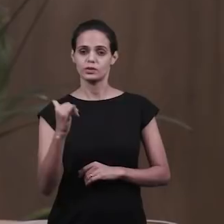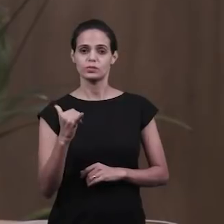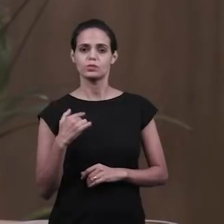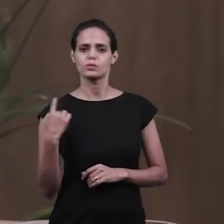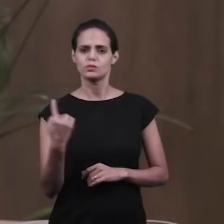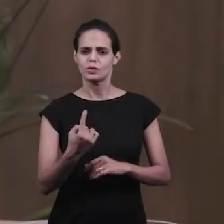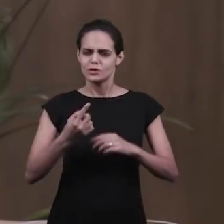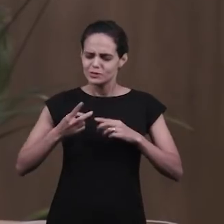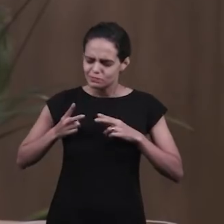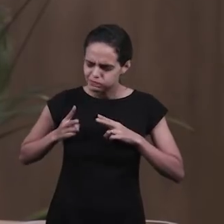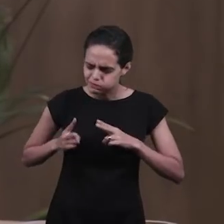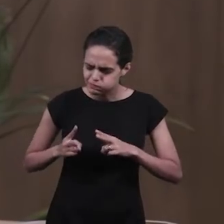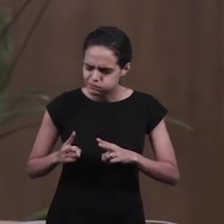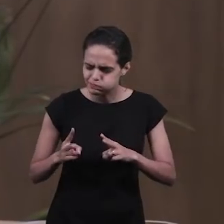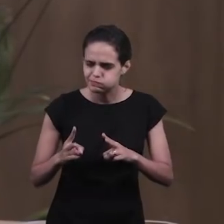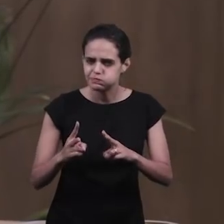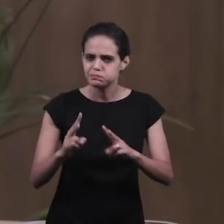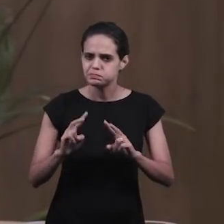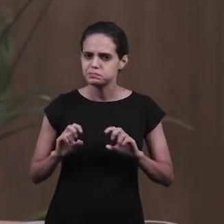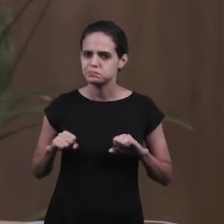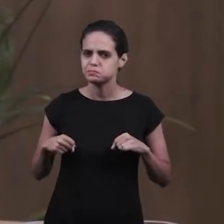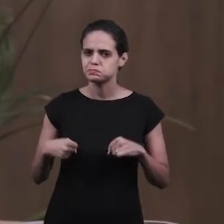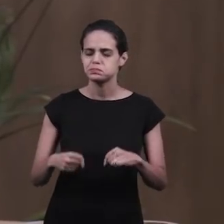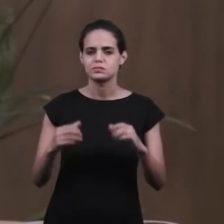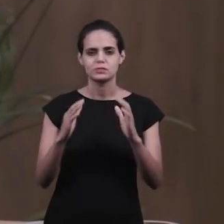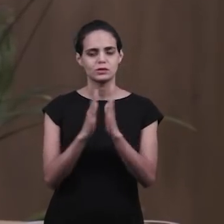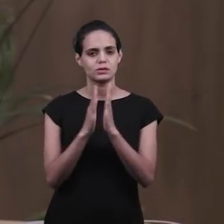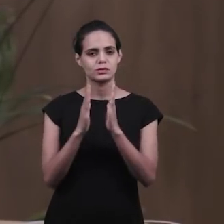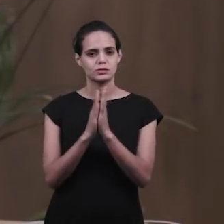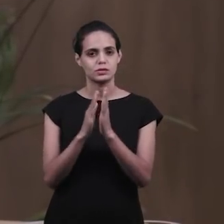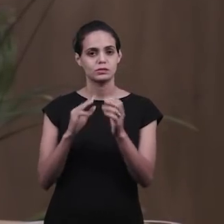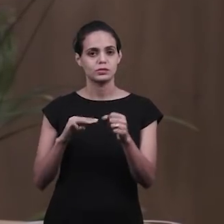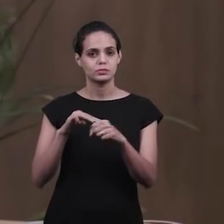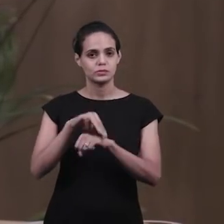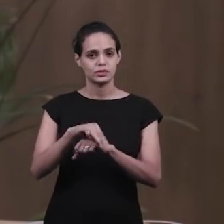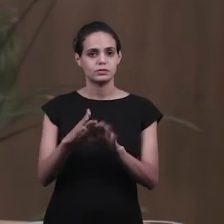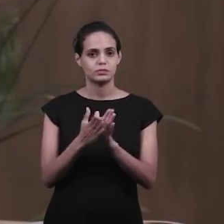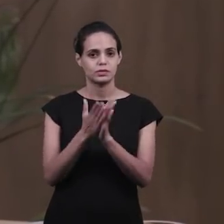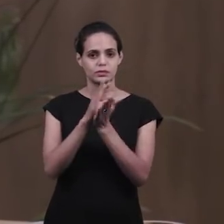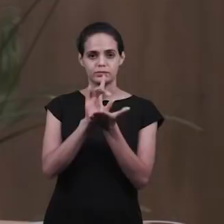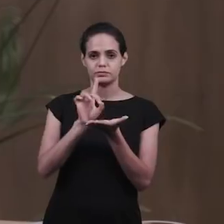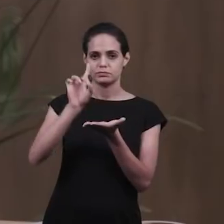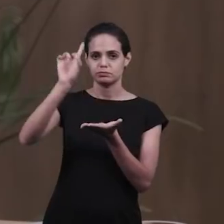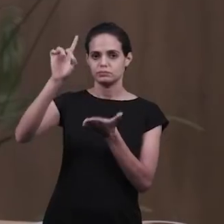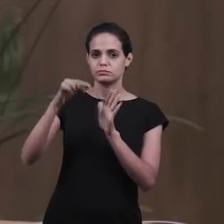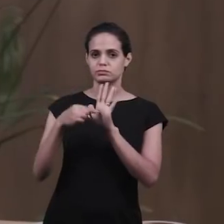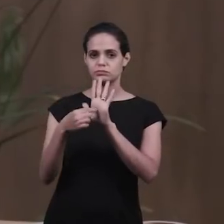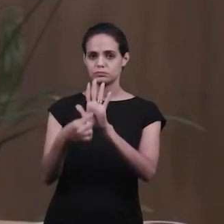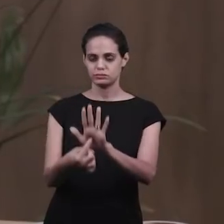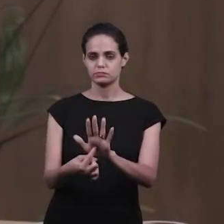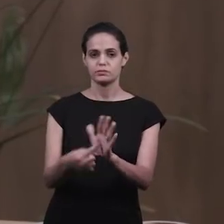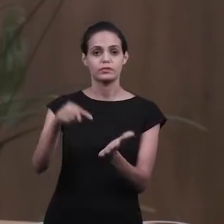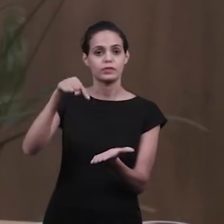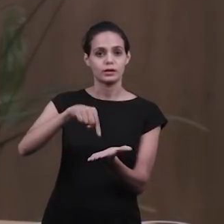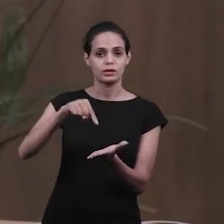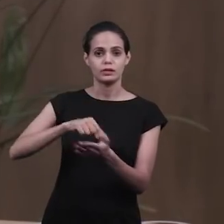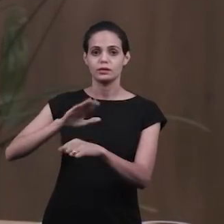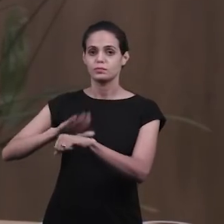perseveraremos na oração e no ministério da palavra. Esse da palavra é o ministério de